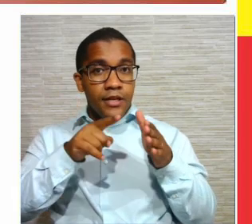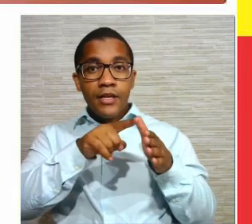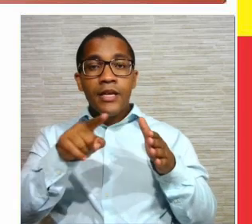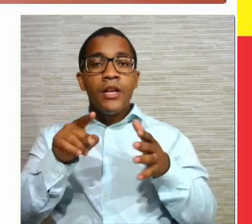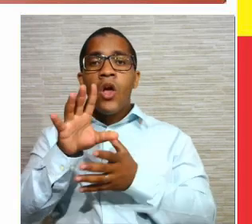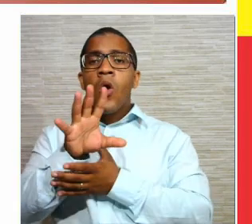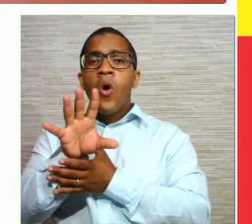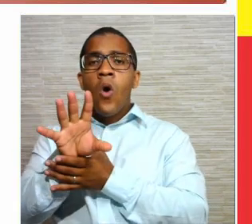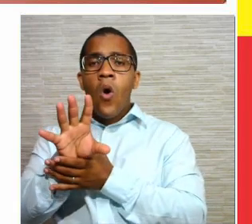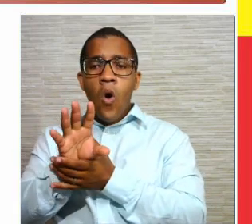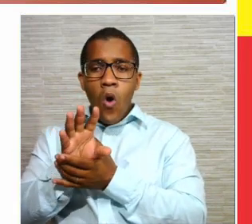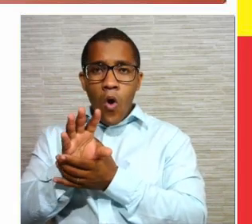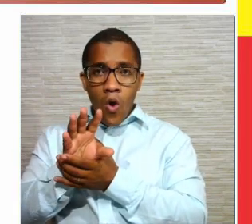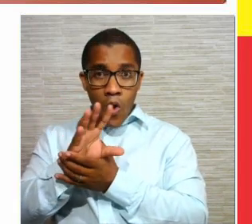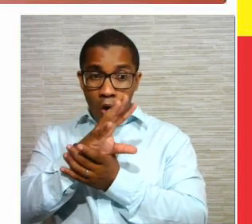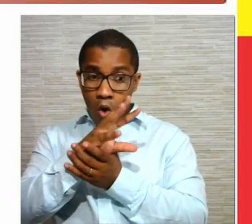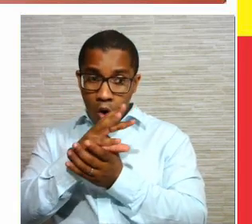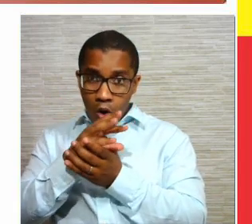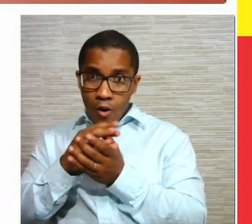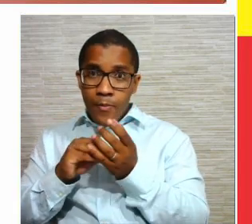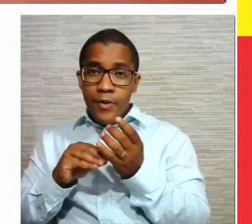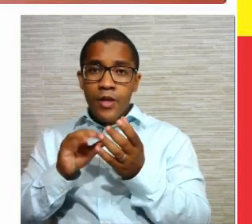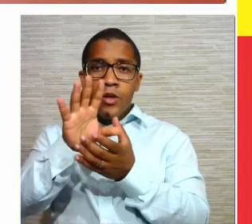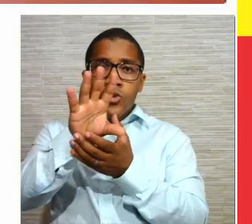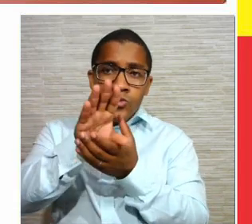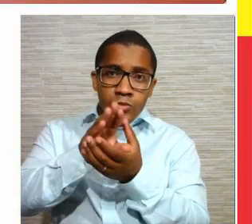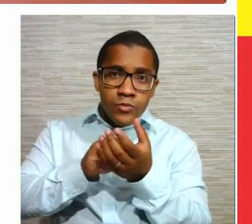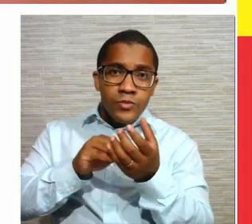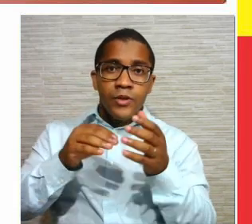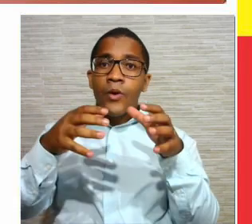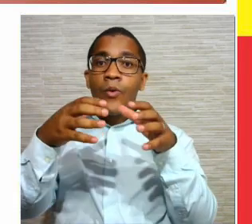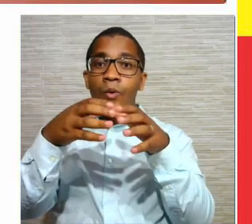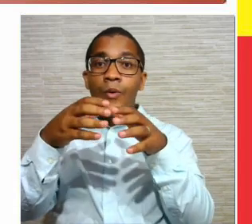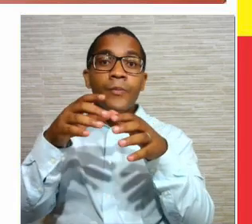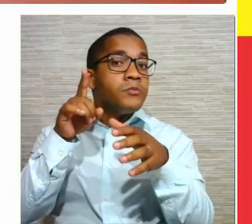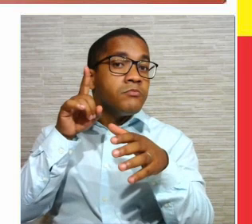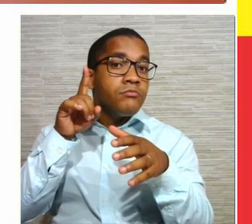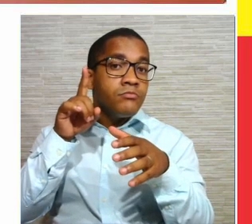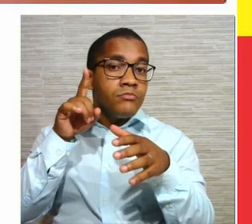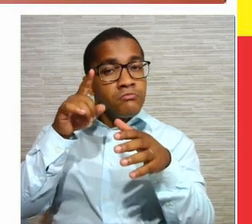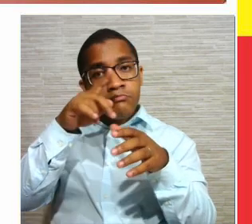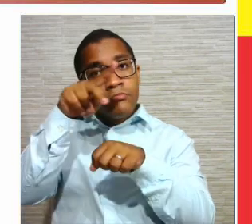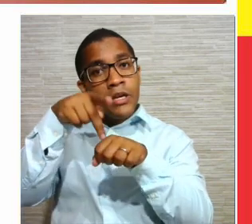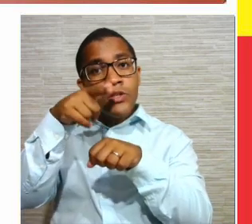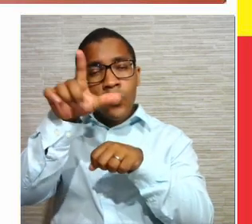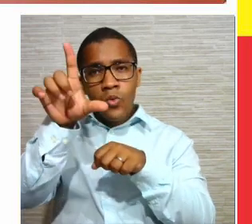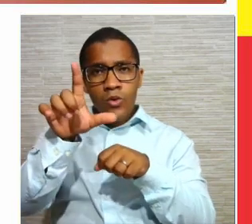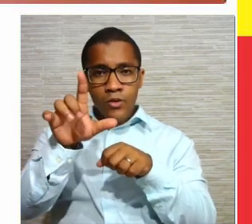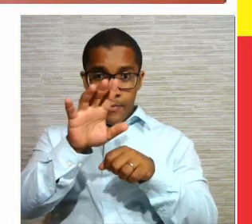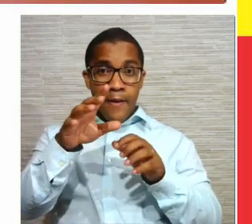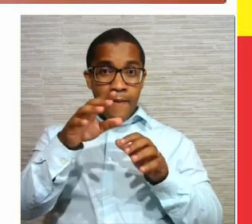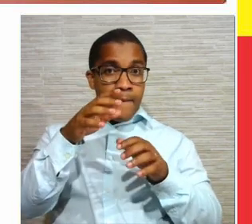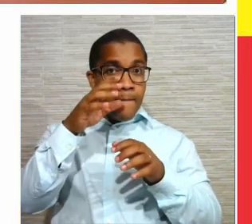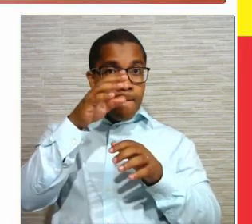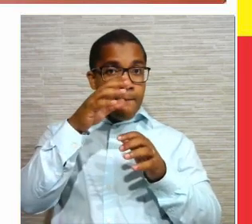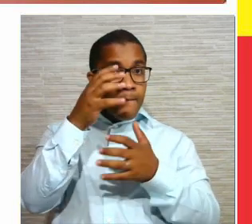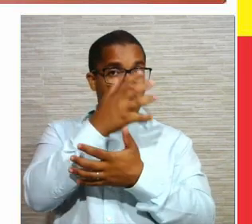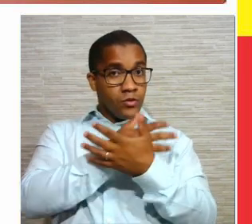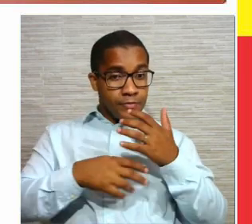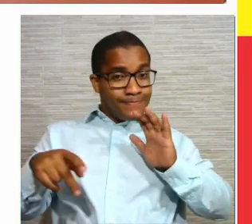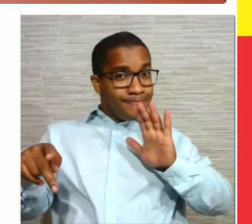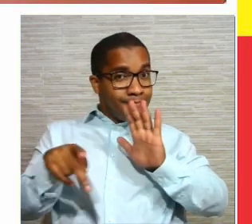eles copiavam também os estilos de bandas estrangeiras. Então, faltava uma música autenticamente brasileira.